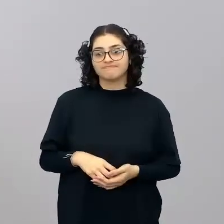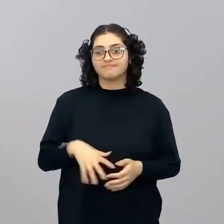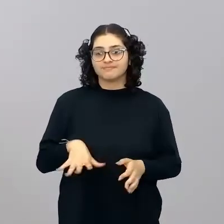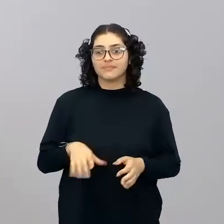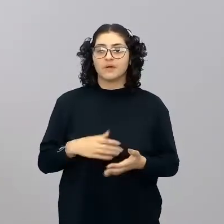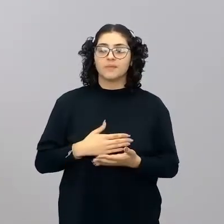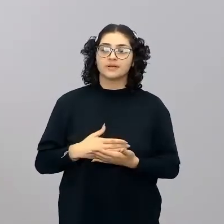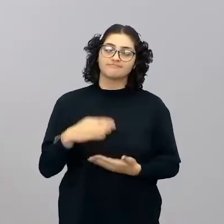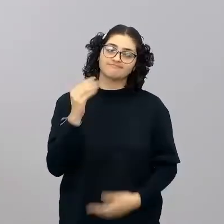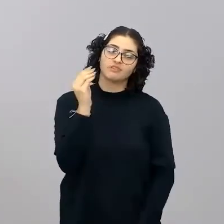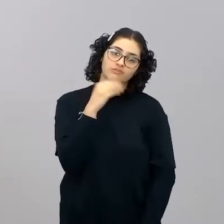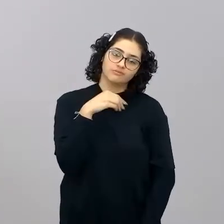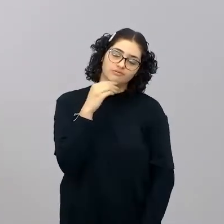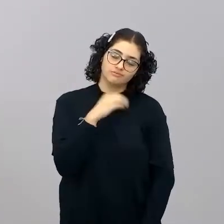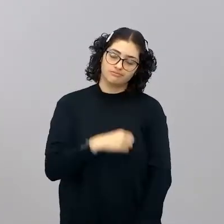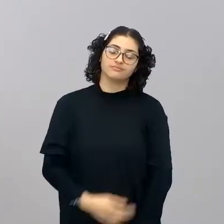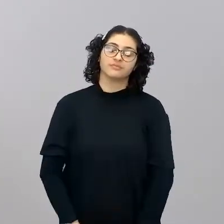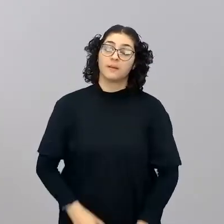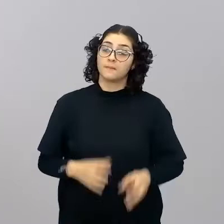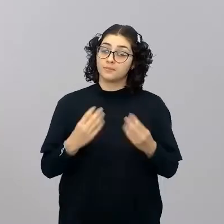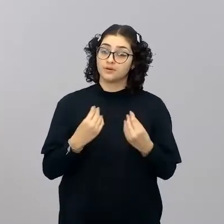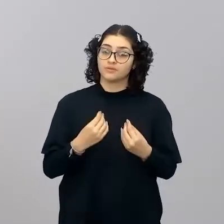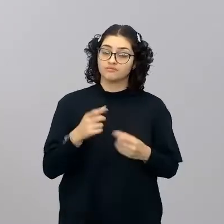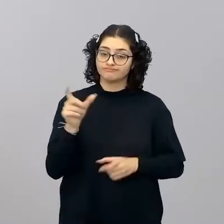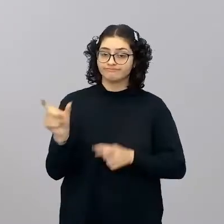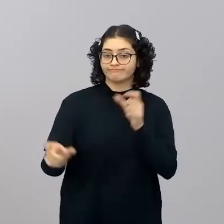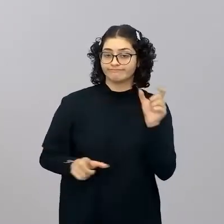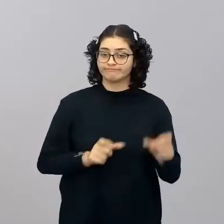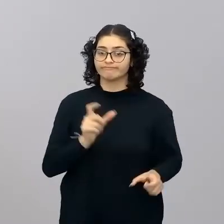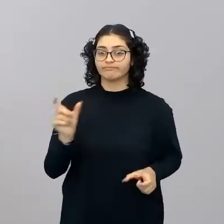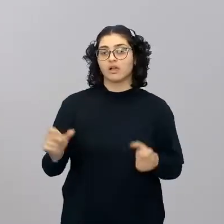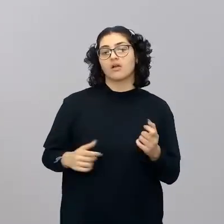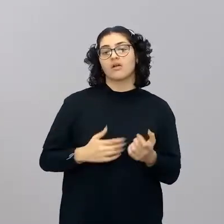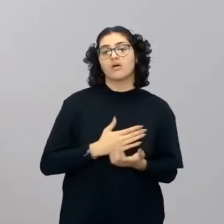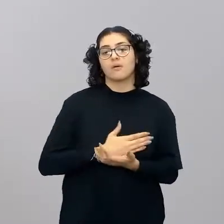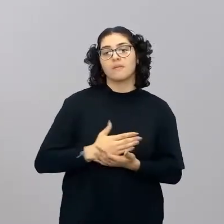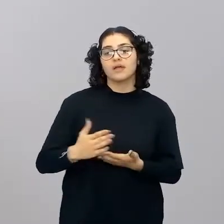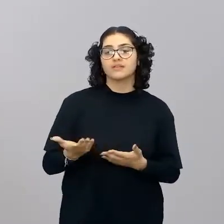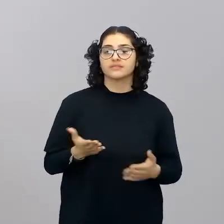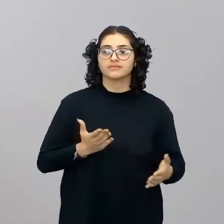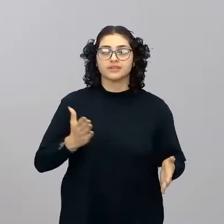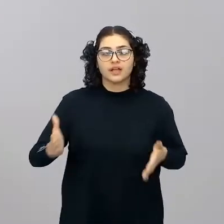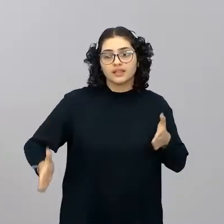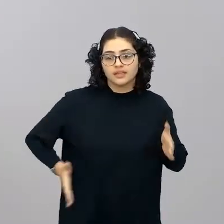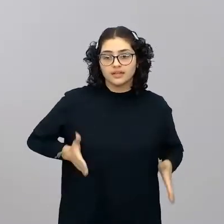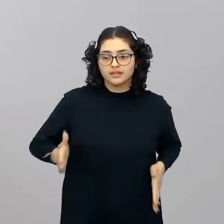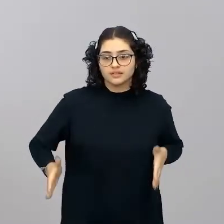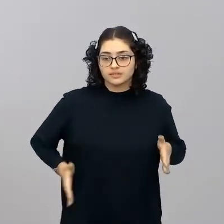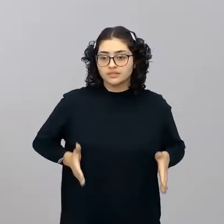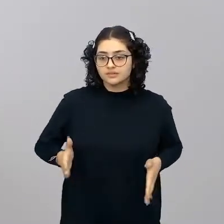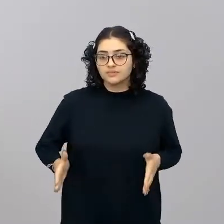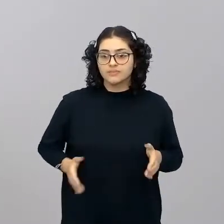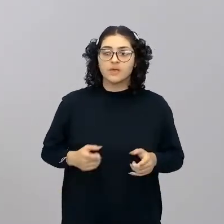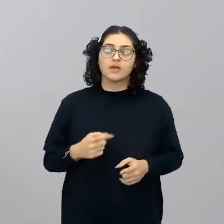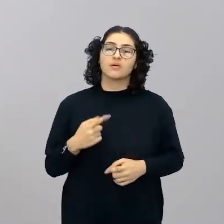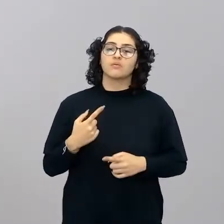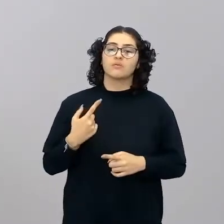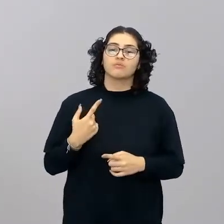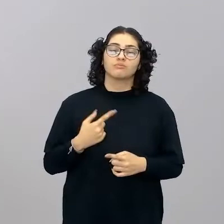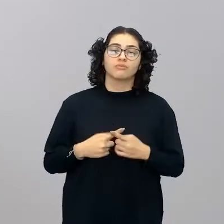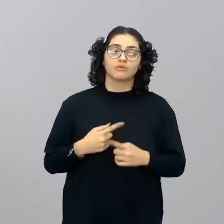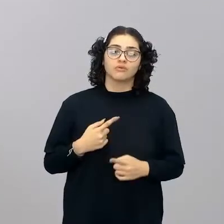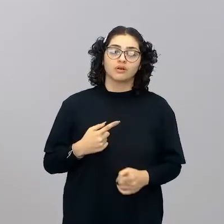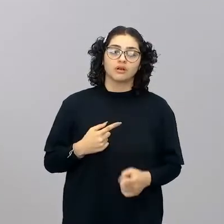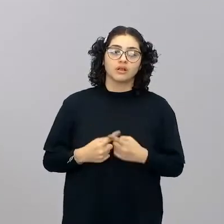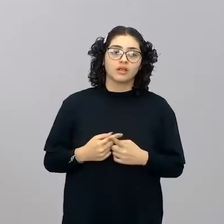ficando enfraquecidos. Muitos indivíduos acabam se tornando cadeirantes com o passar do tempo devido a esse problema